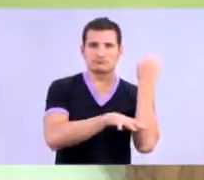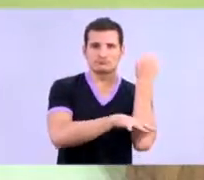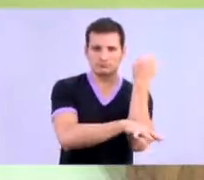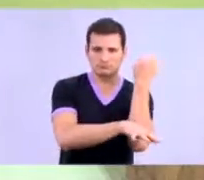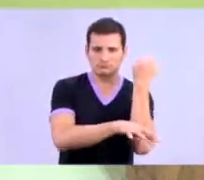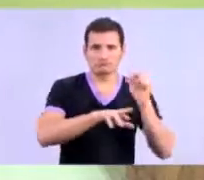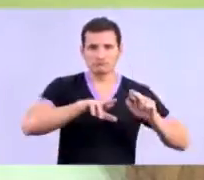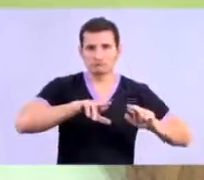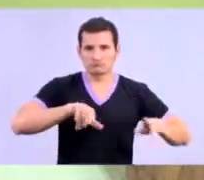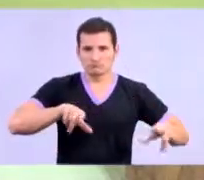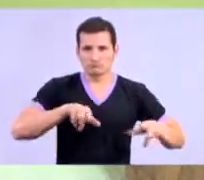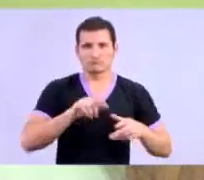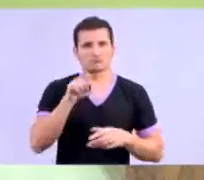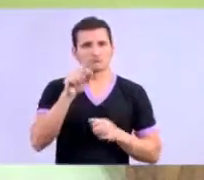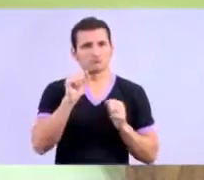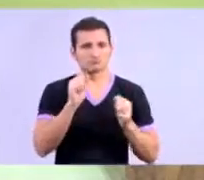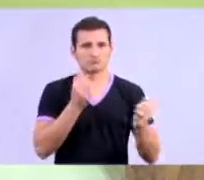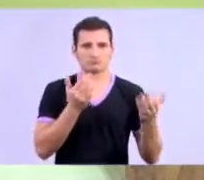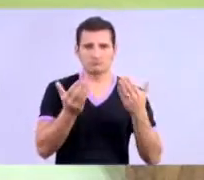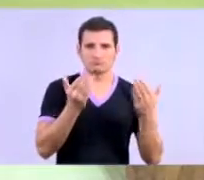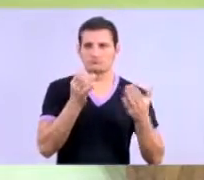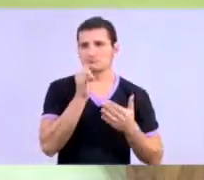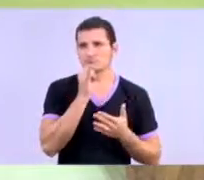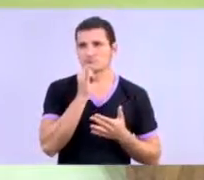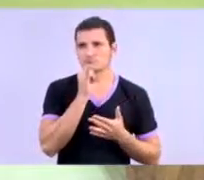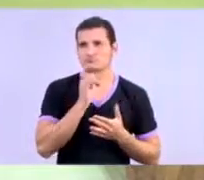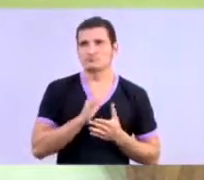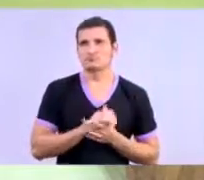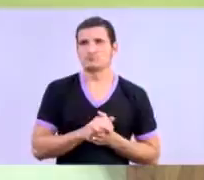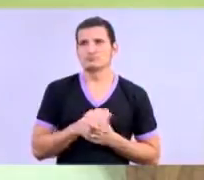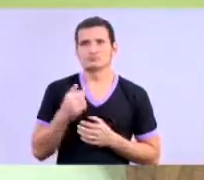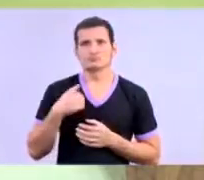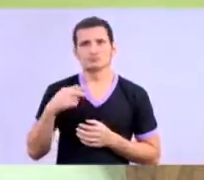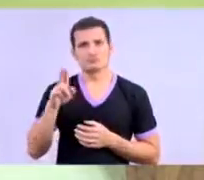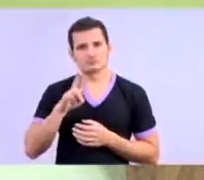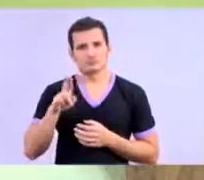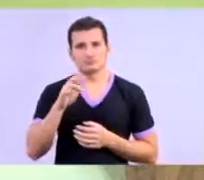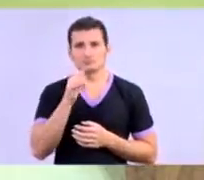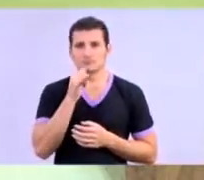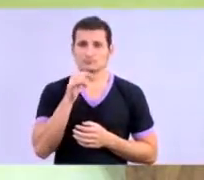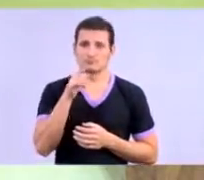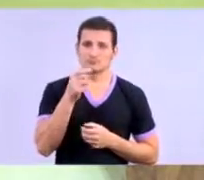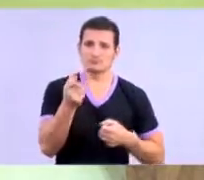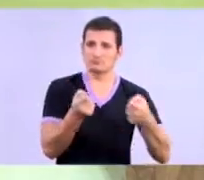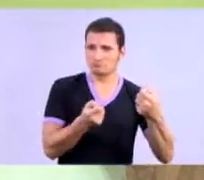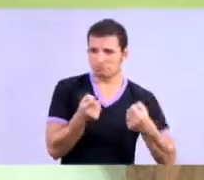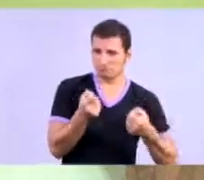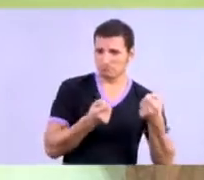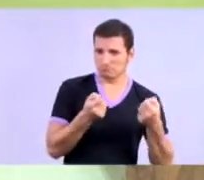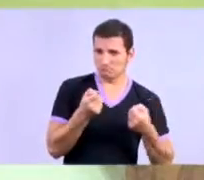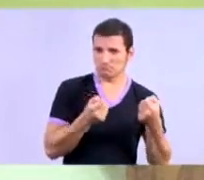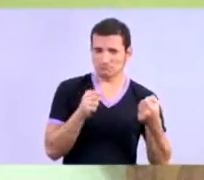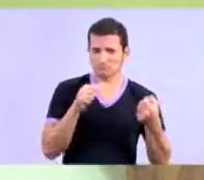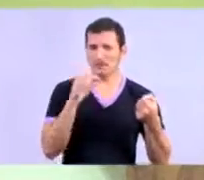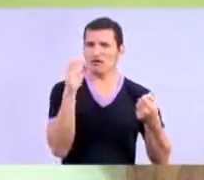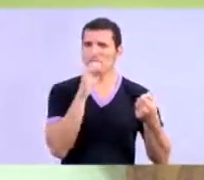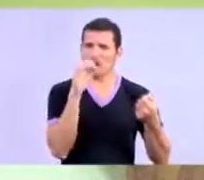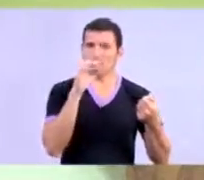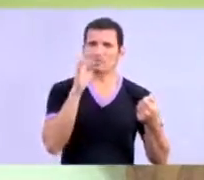pode fazer essa comparação, por exemplo, eu vou utilizar, imagina você está numa Ferrari, você pode